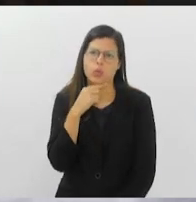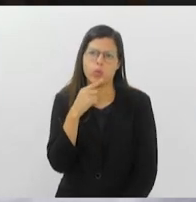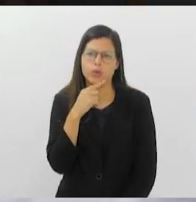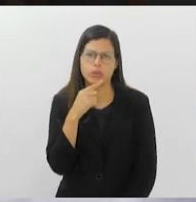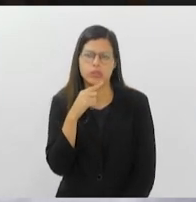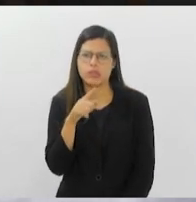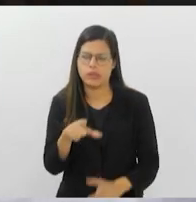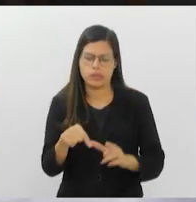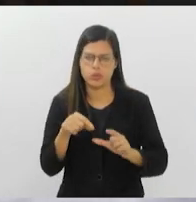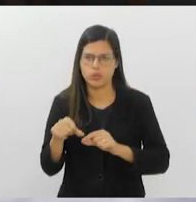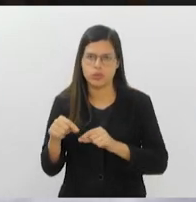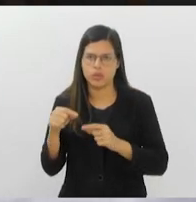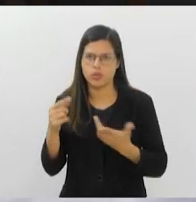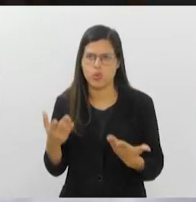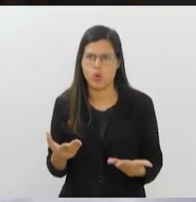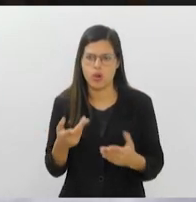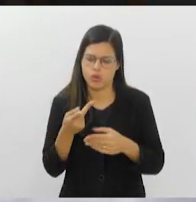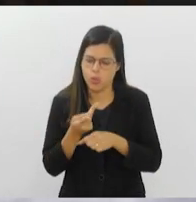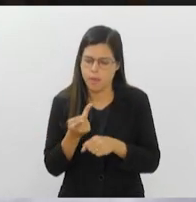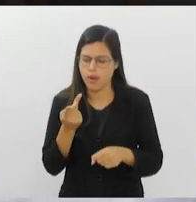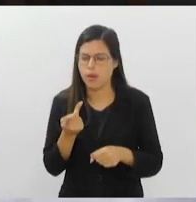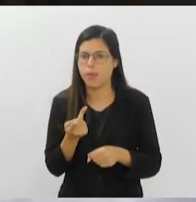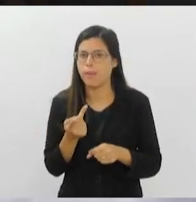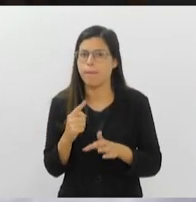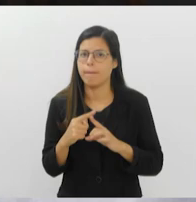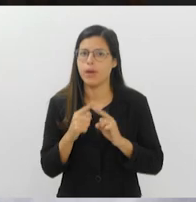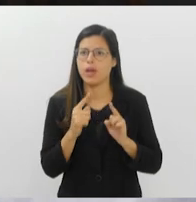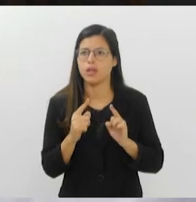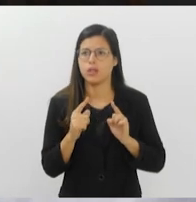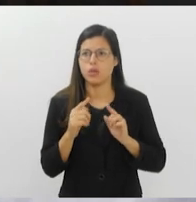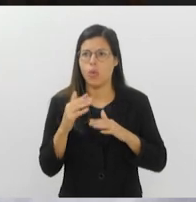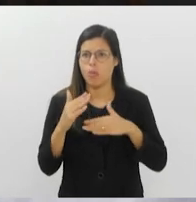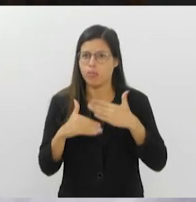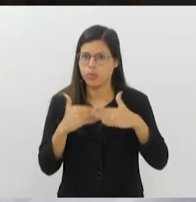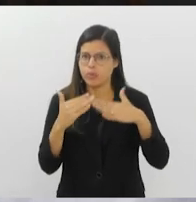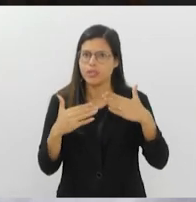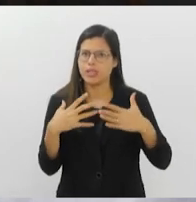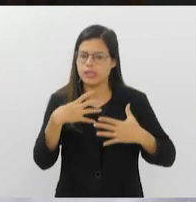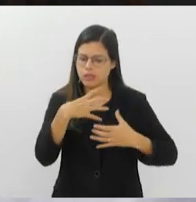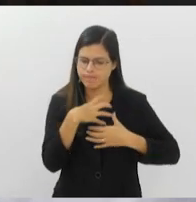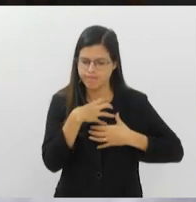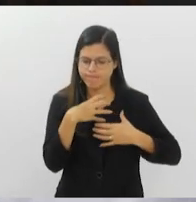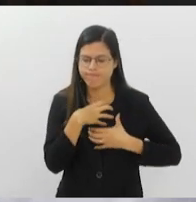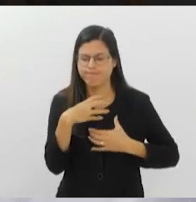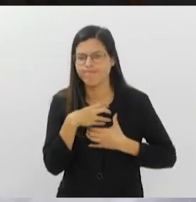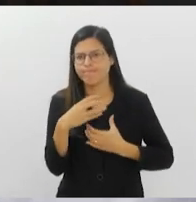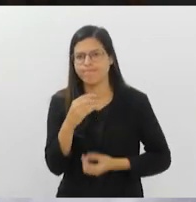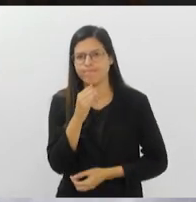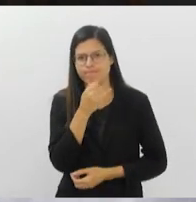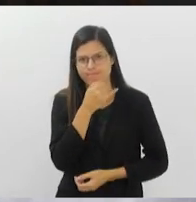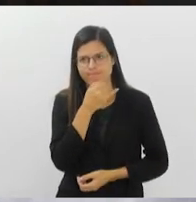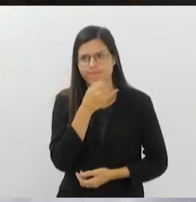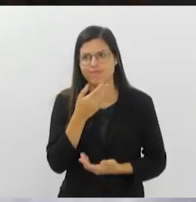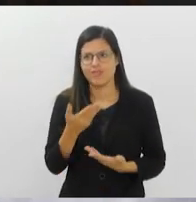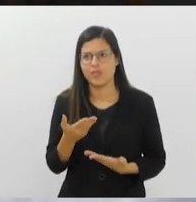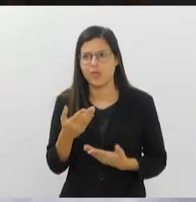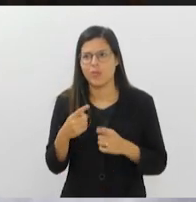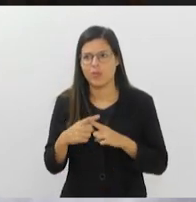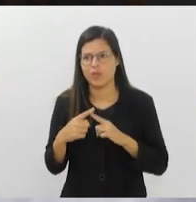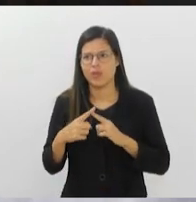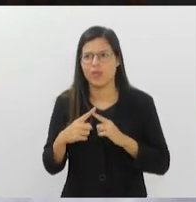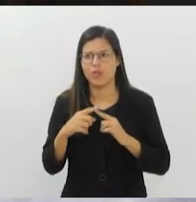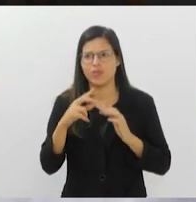esses que a gente entregou o prêmio. Esse foi um processo que me doeu, porque muitos, quando eu vi a lista, né, na verdade, eu deixei para ver só no